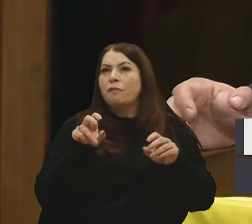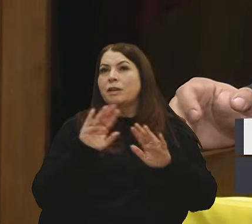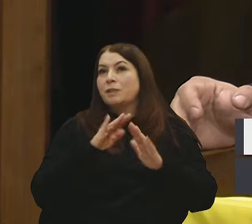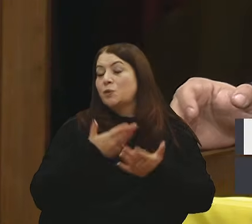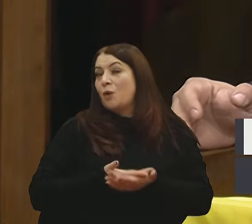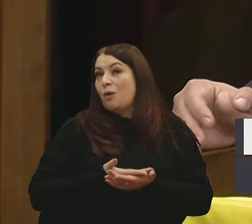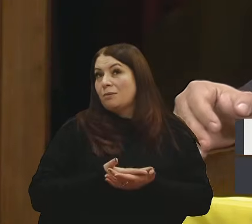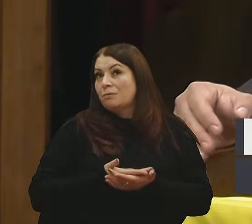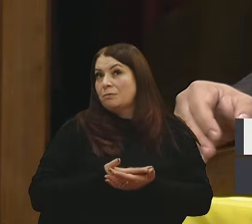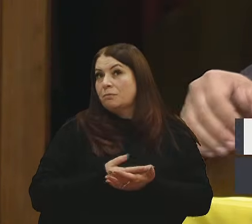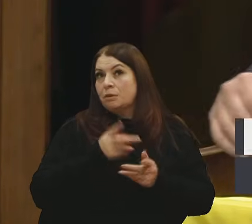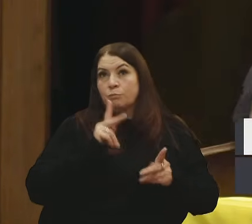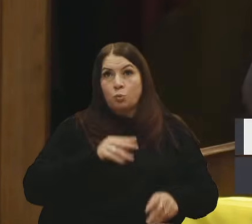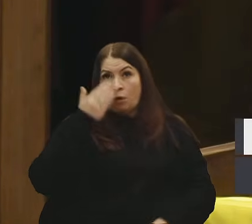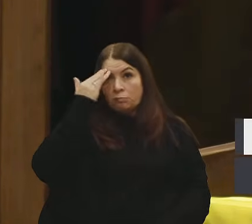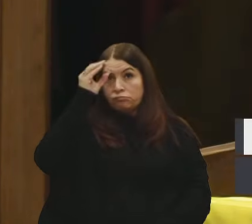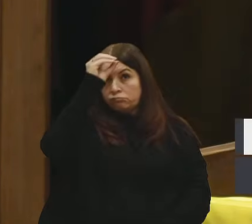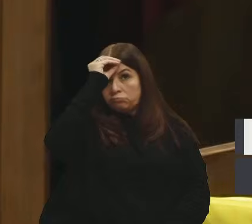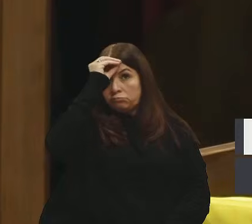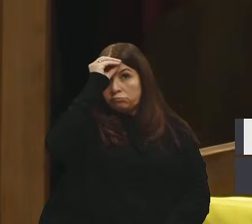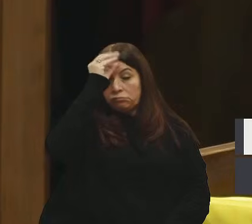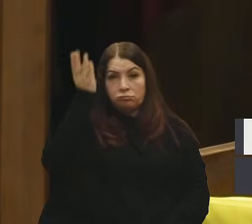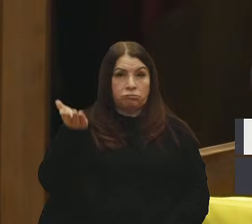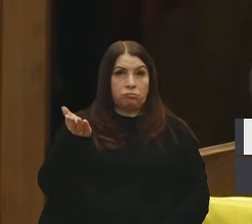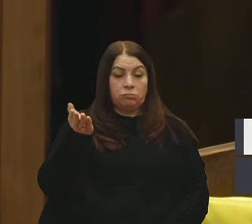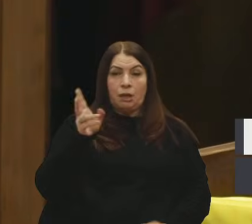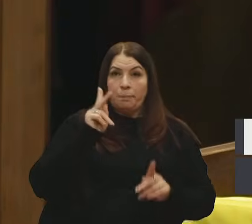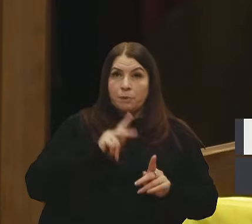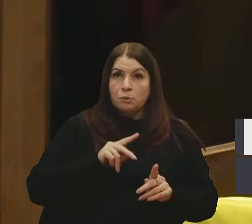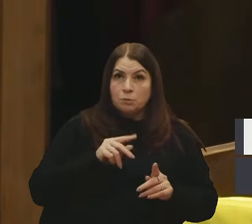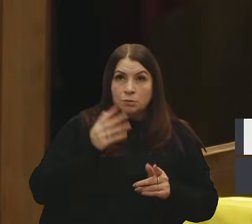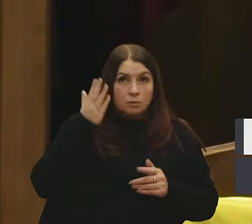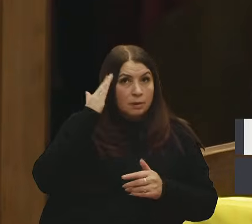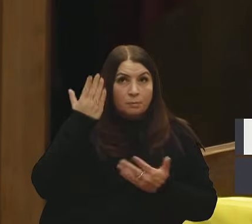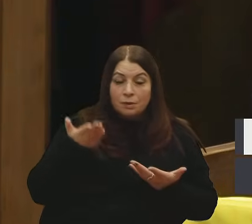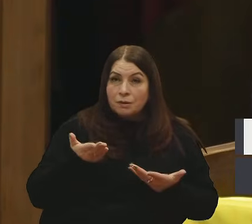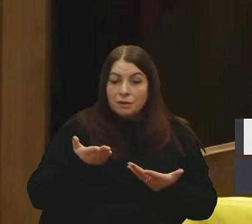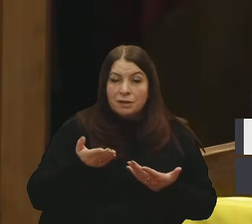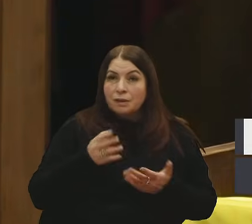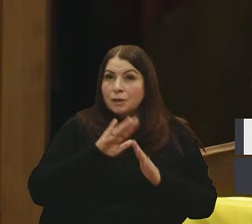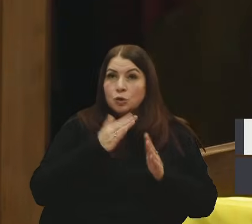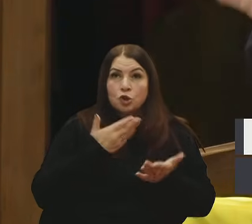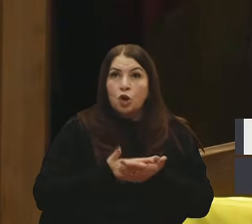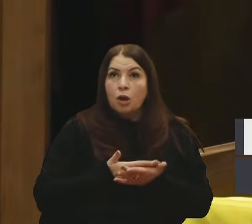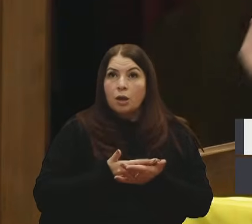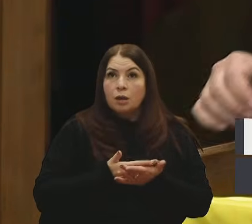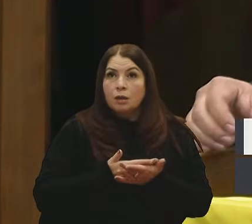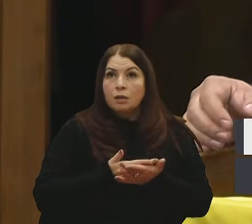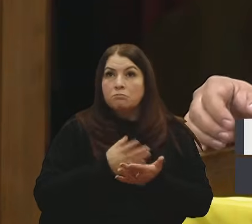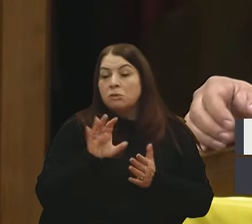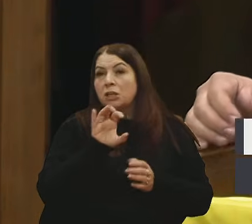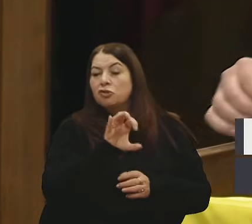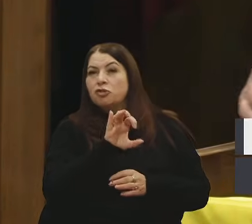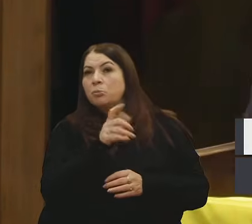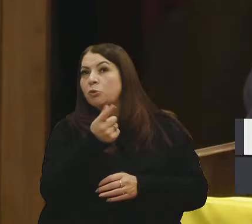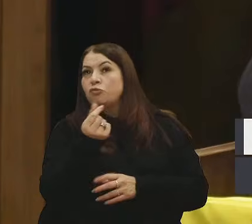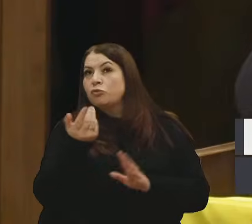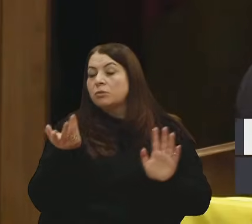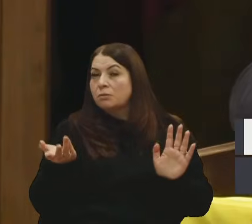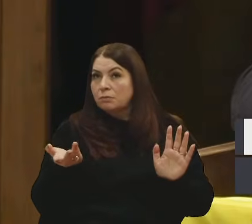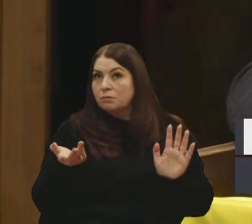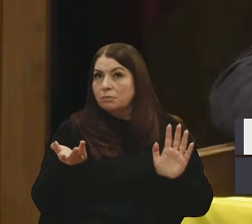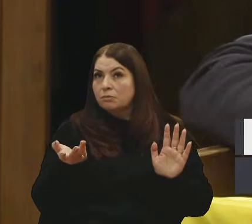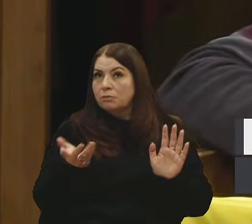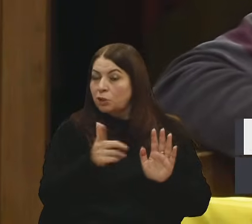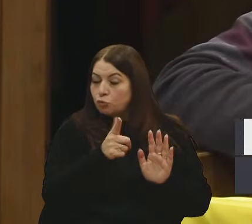escolas. As pessoas não sabiam. O que as pessoas sabiam, né, professora Sandra, é que a escola estava daquele jeito porque não tinha dinheiro. E